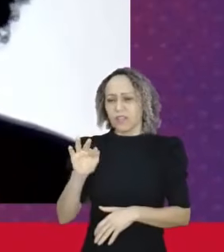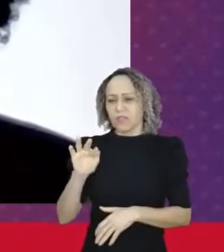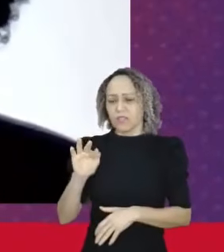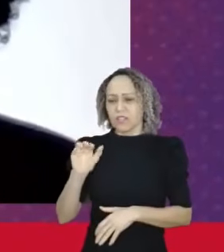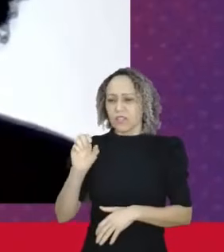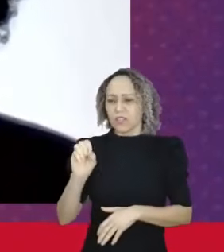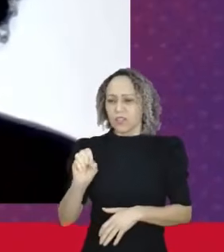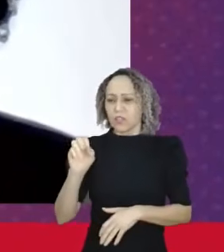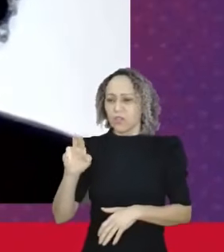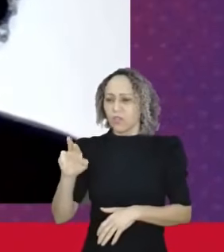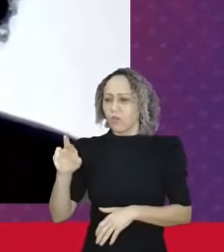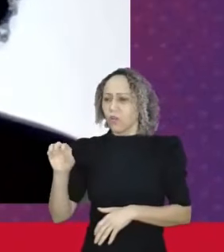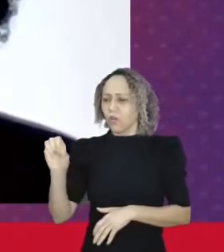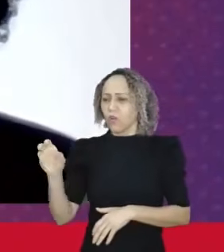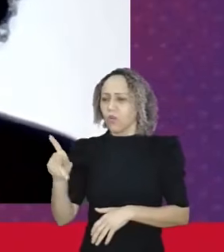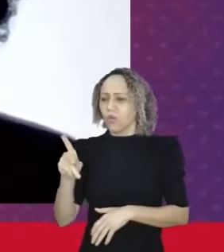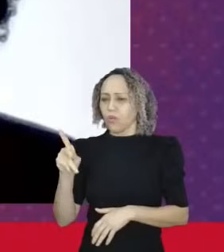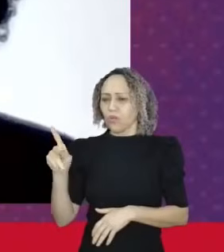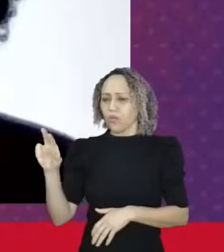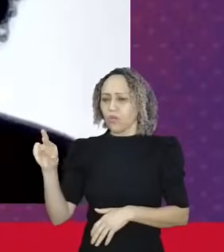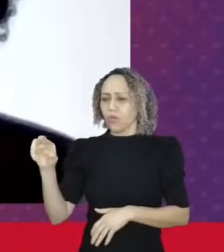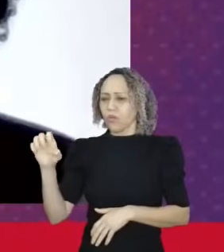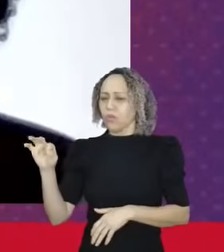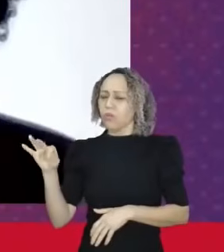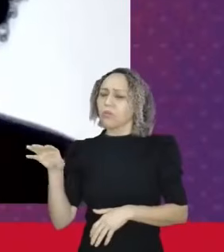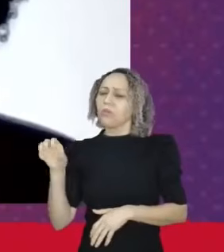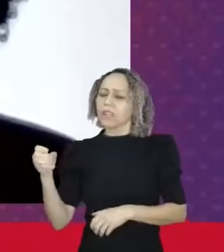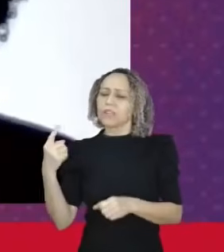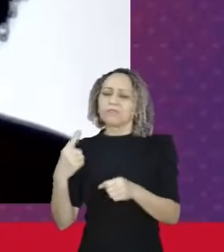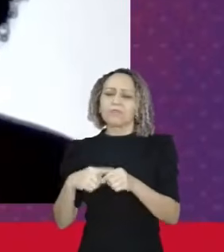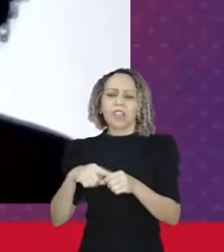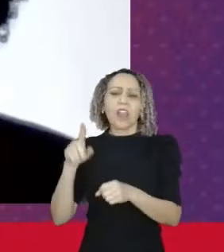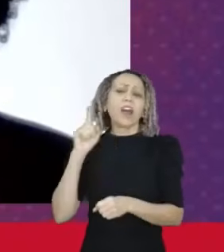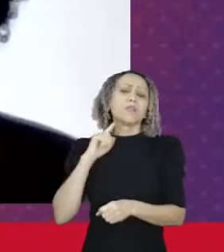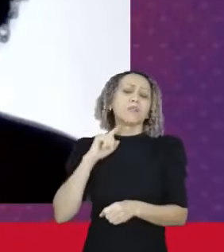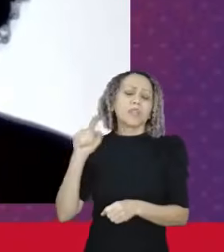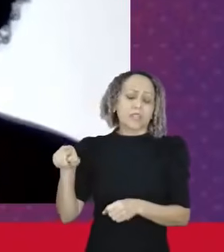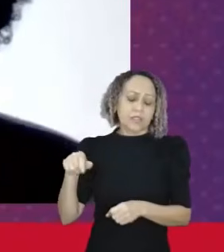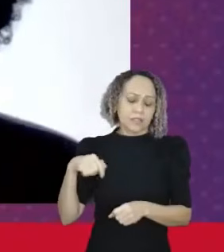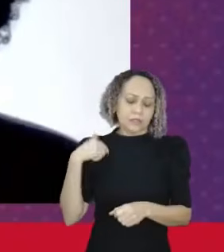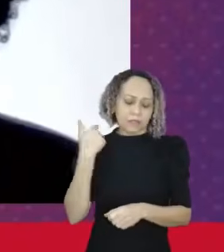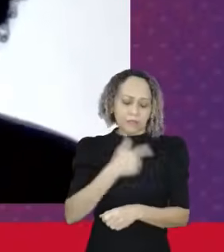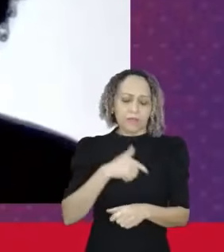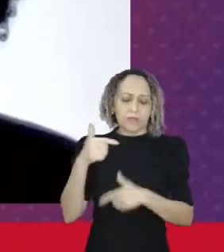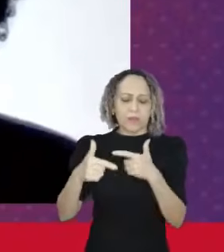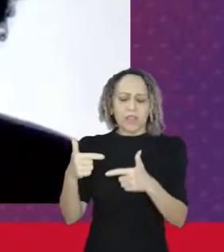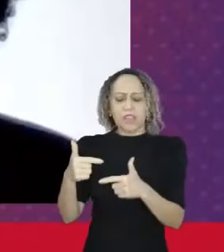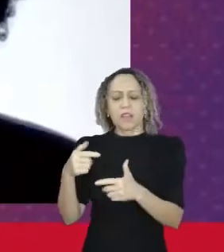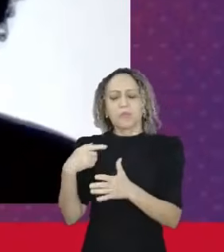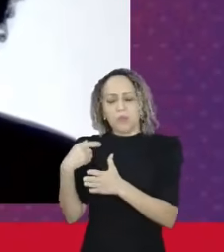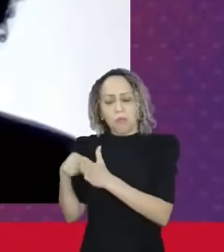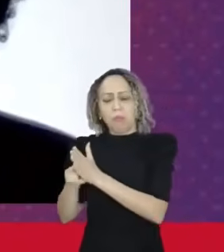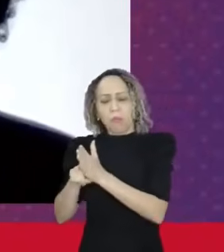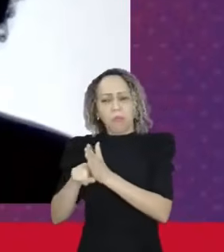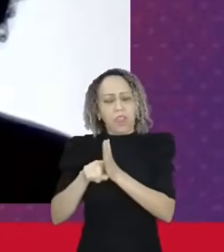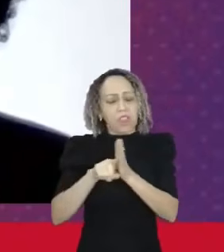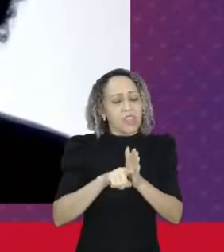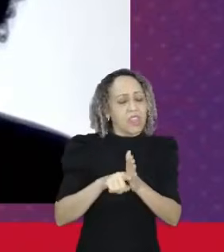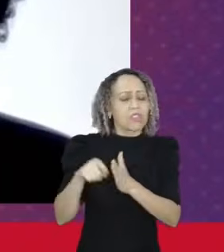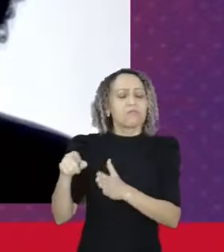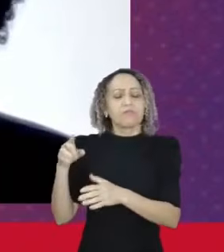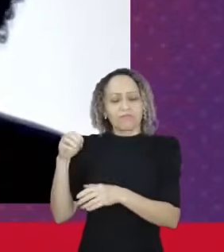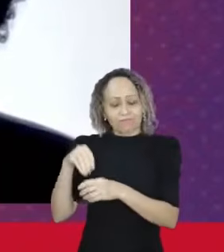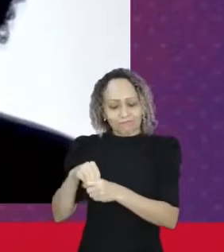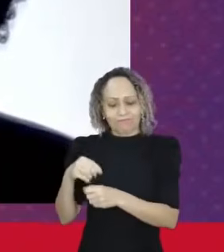e pesquisas, trabalhando especificamente neste momento com pós-desastre e